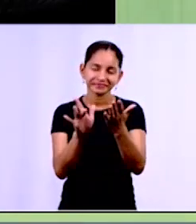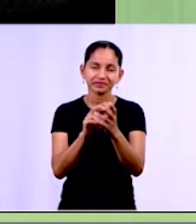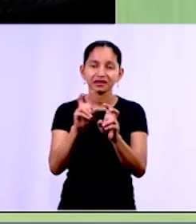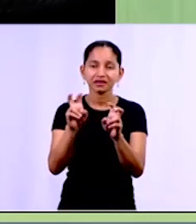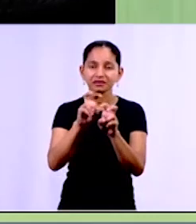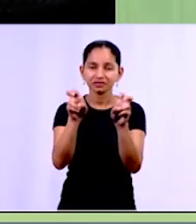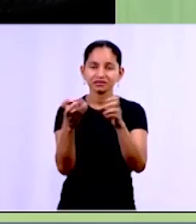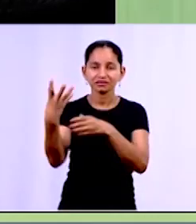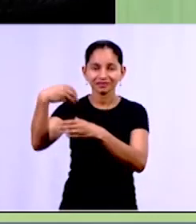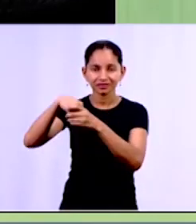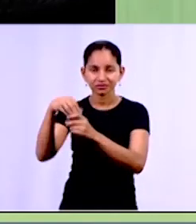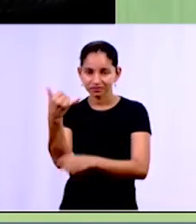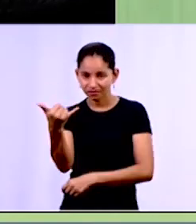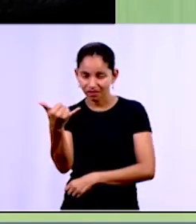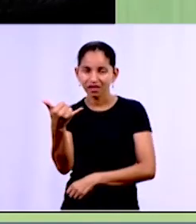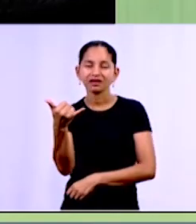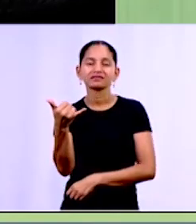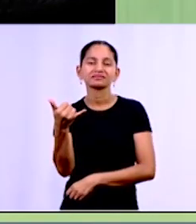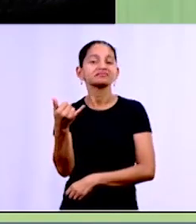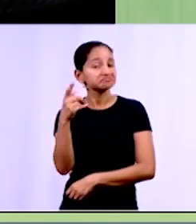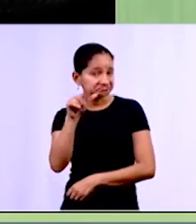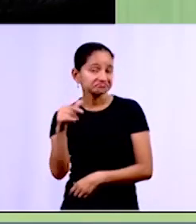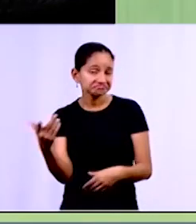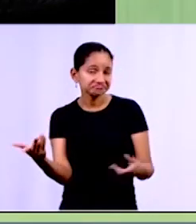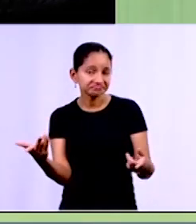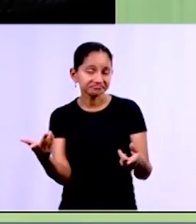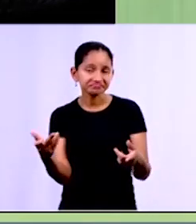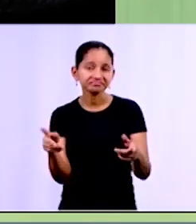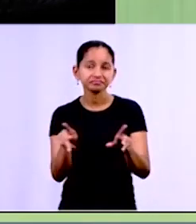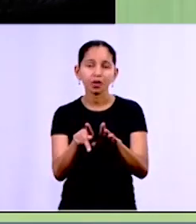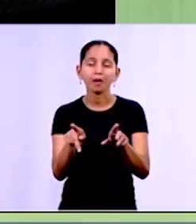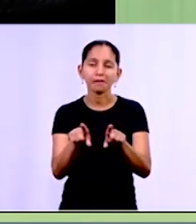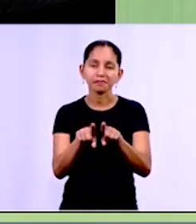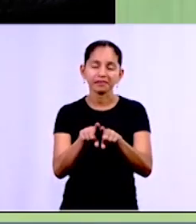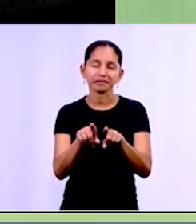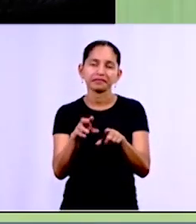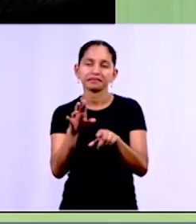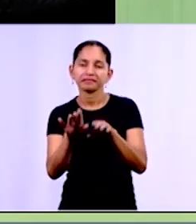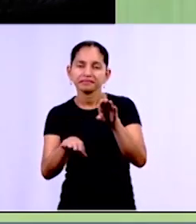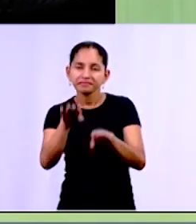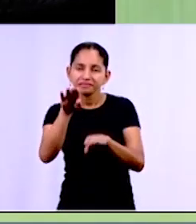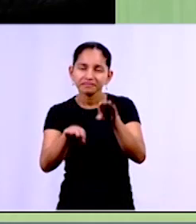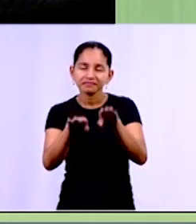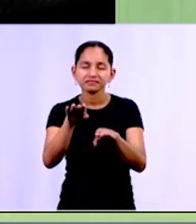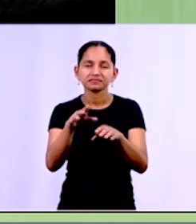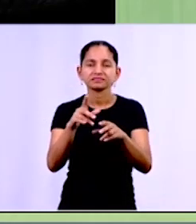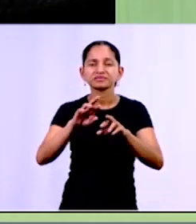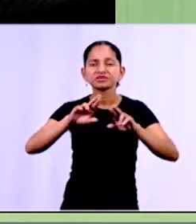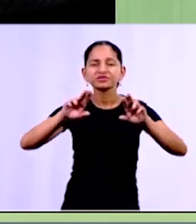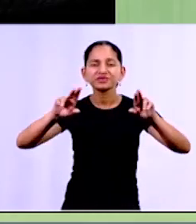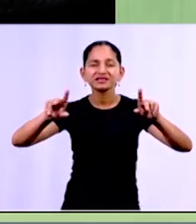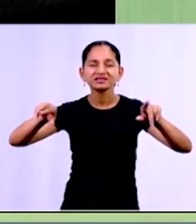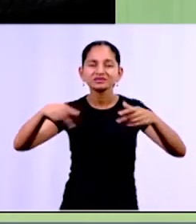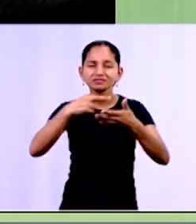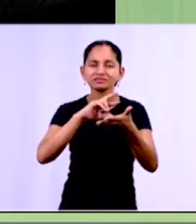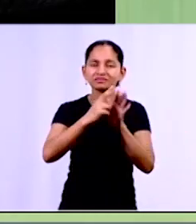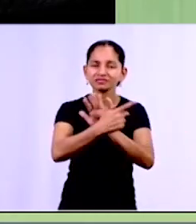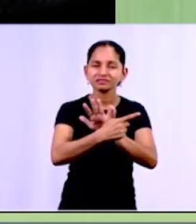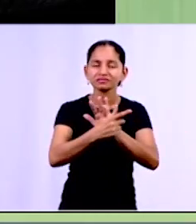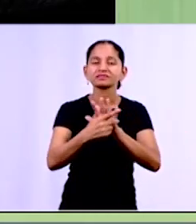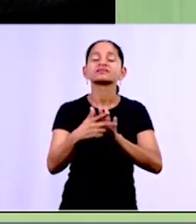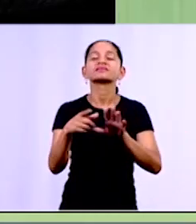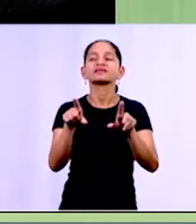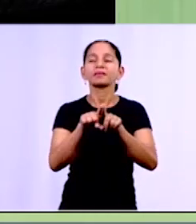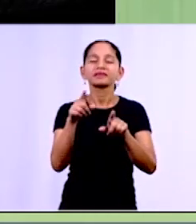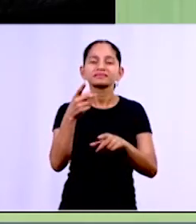faz o iPad, é a mesma empresa que faz, né, tecnologias aí, que o iTunes e assim por diante. Esse computador que vocês